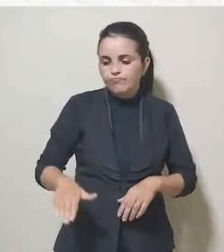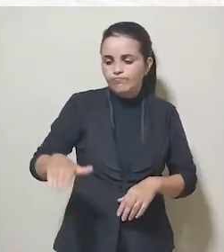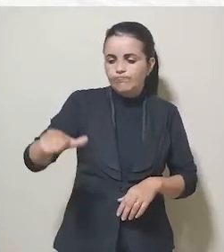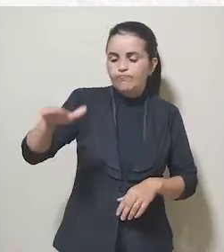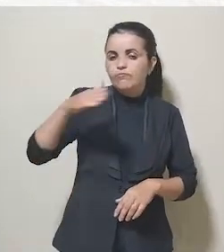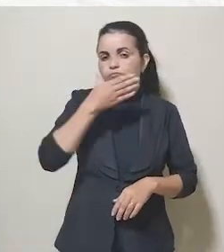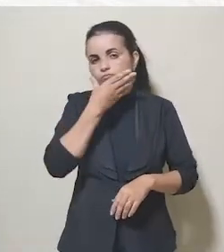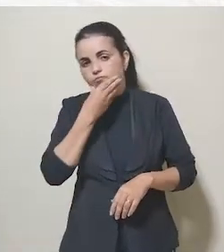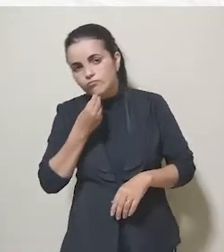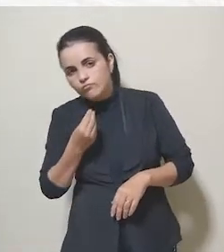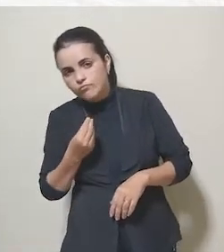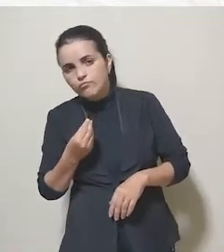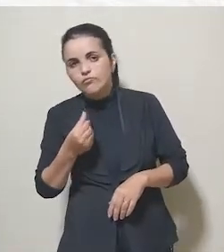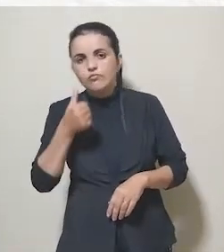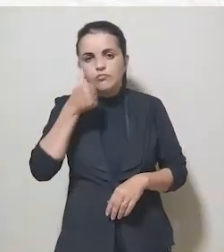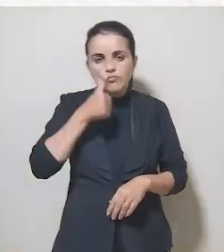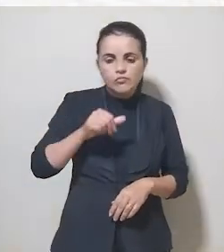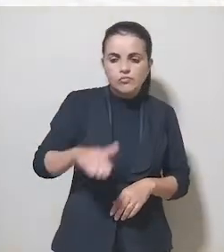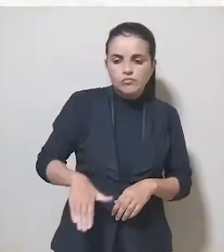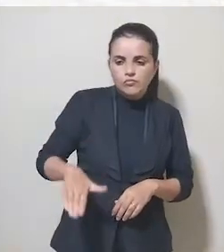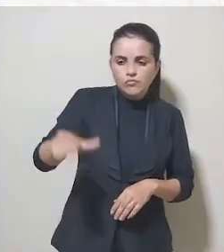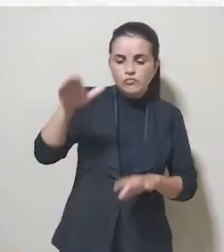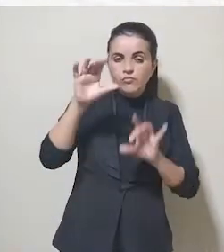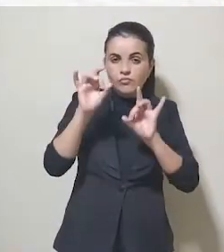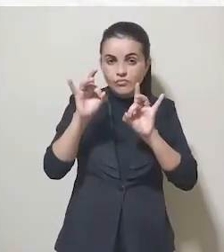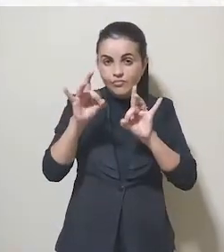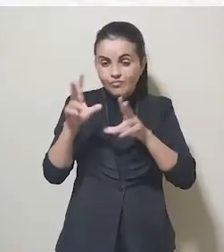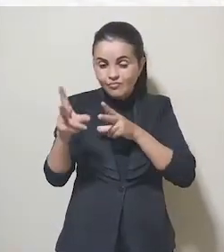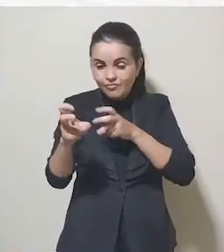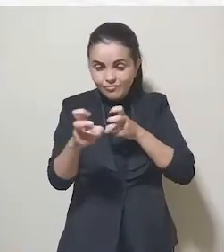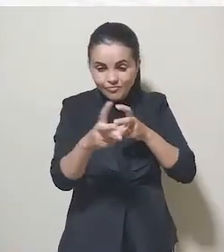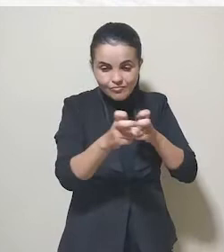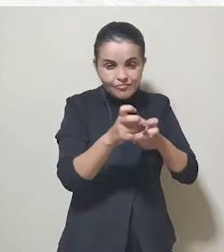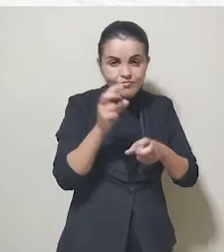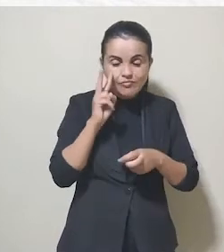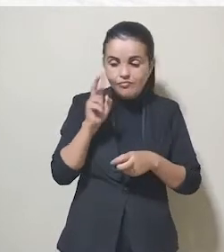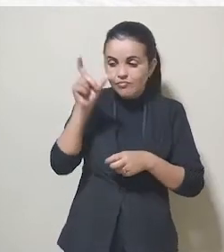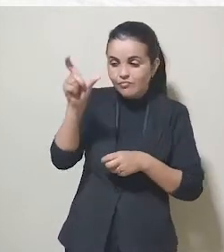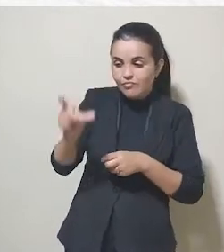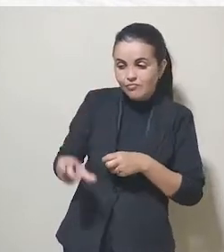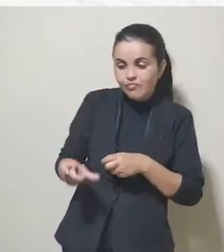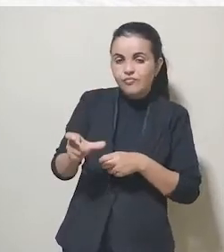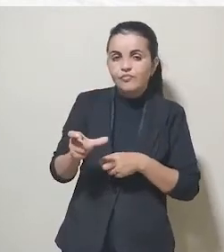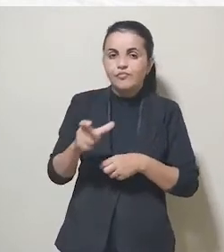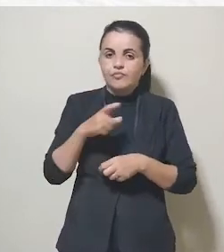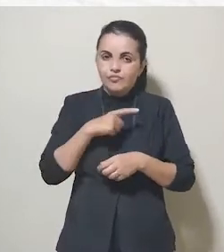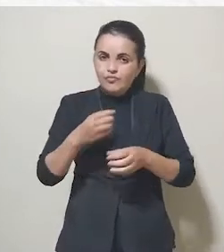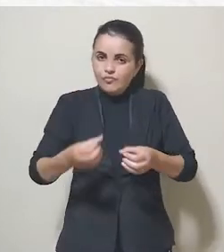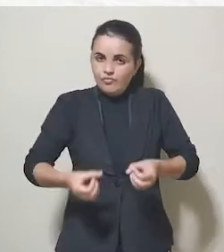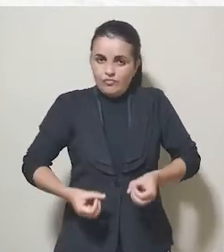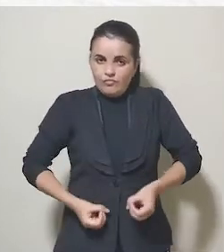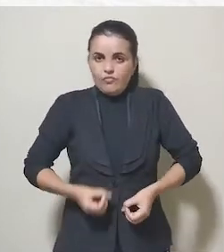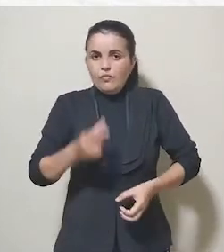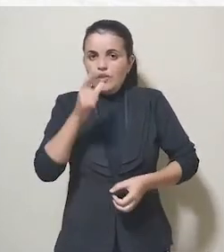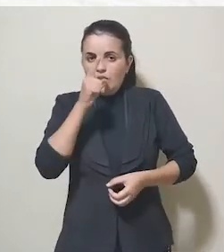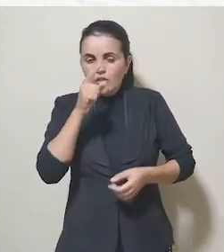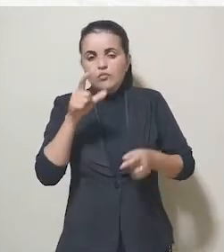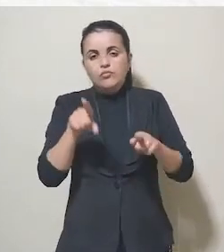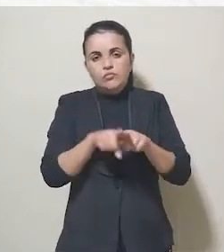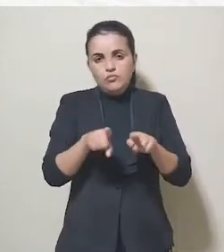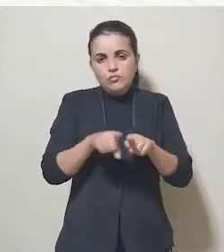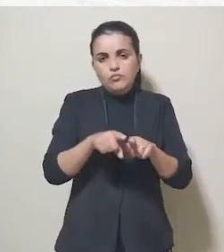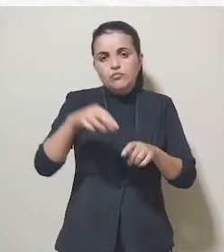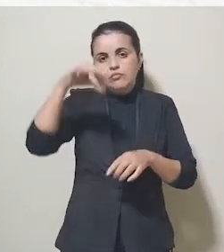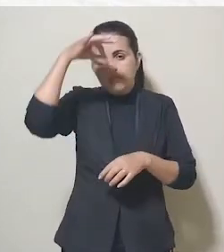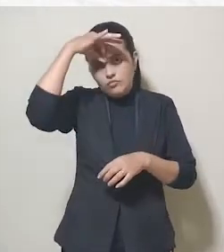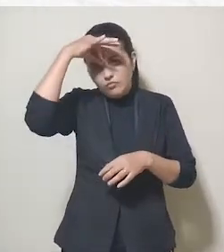meninas, como eu comentei com vocês. Só é possível identificar o sexo a partir das observações dos órgãos sexuais, que são os caráteres sexuais primários, como